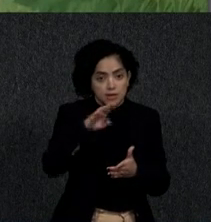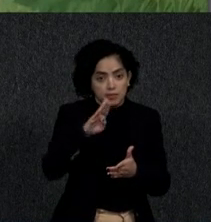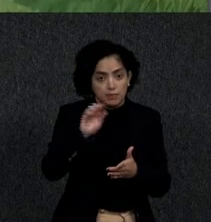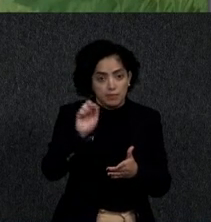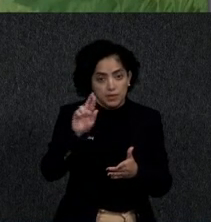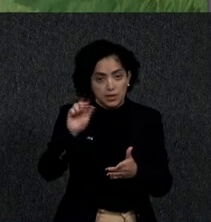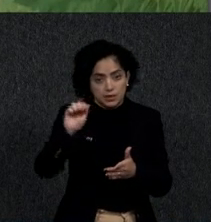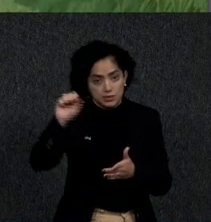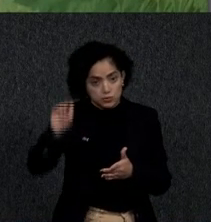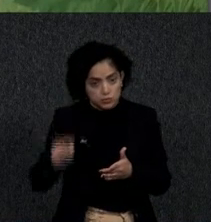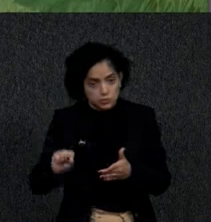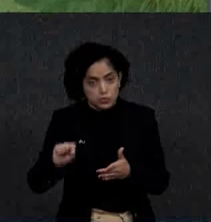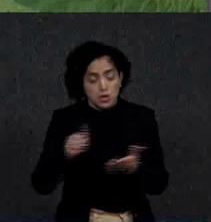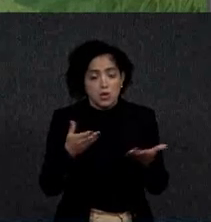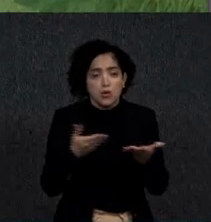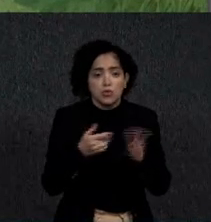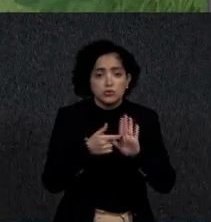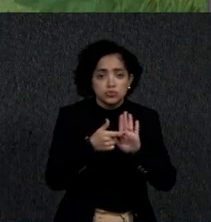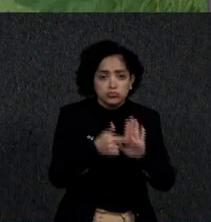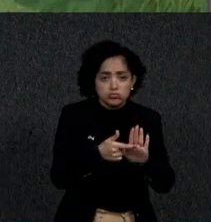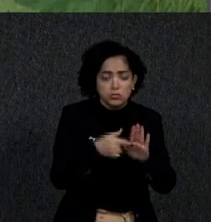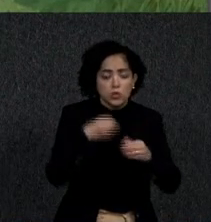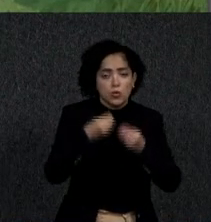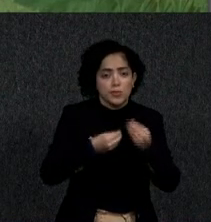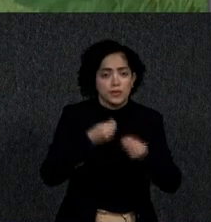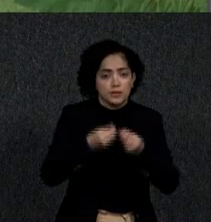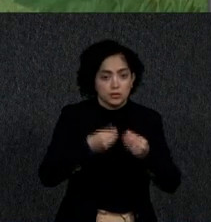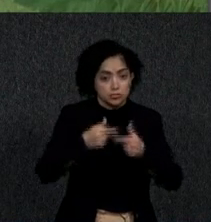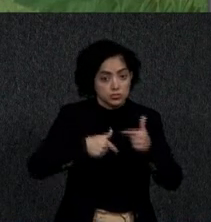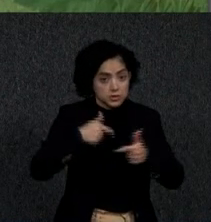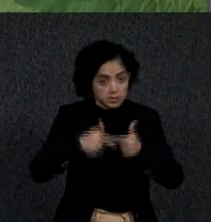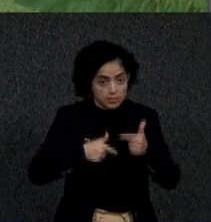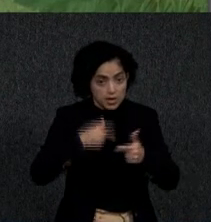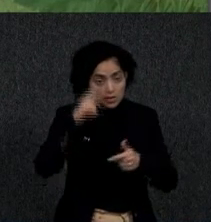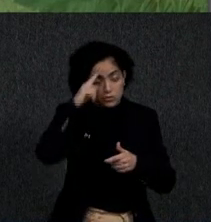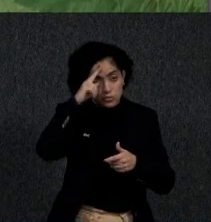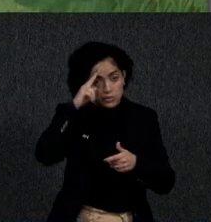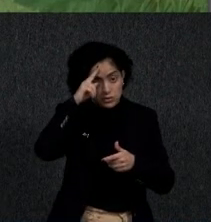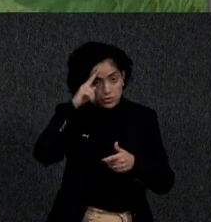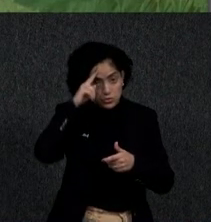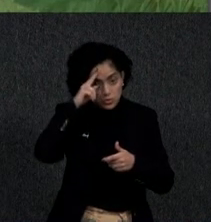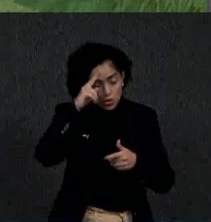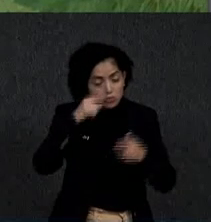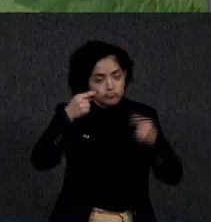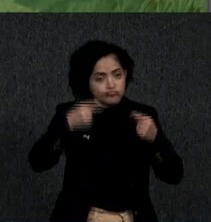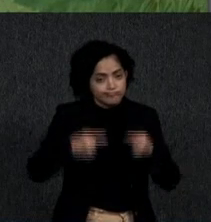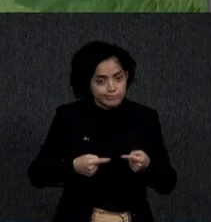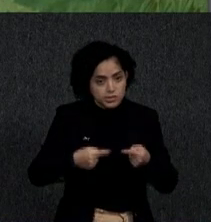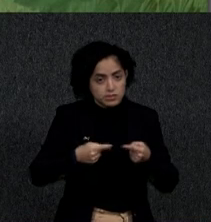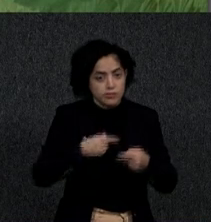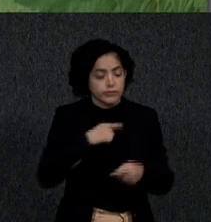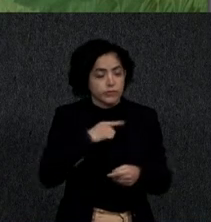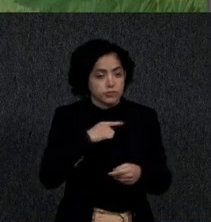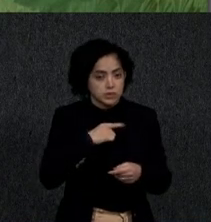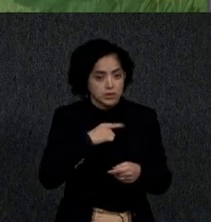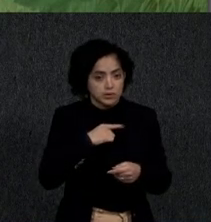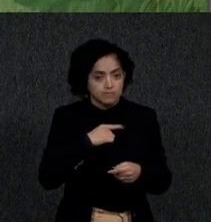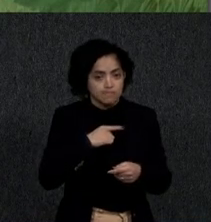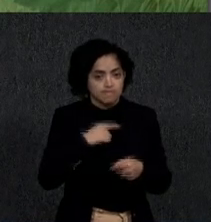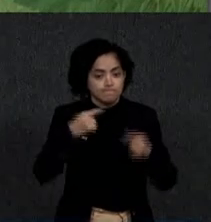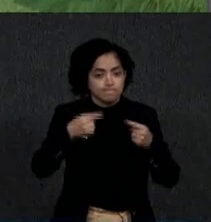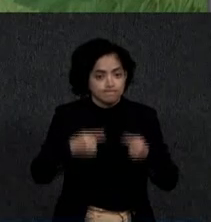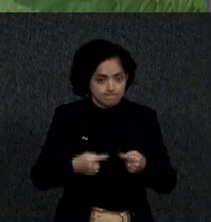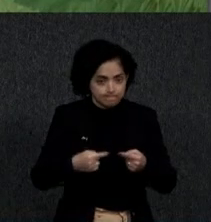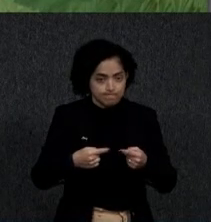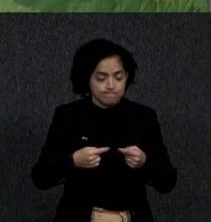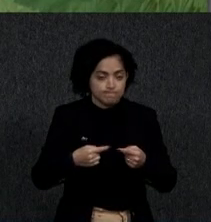de um grande sonho, tornar os municípios de Torres, Mampituba, Cambará do Sul, no estado gaúcho, Praia Grande,